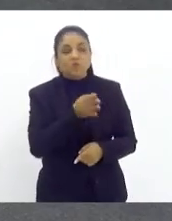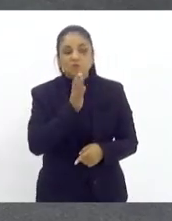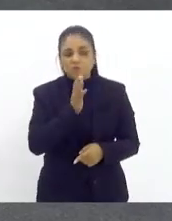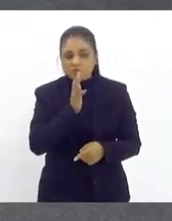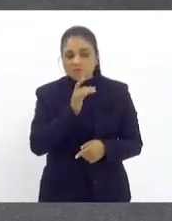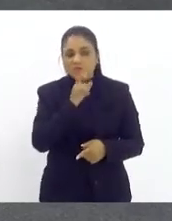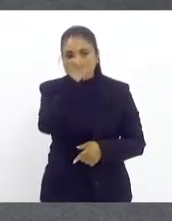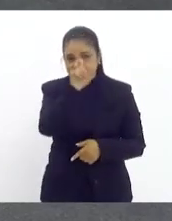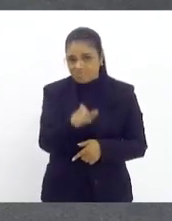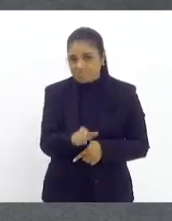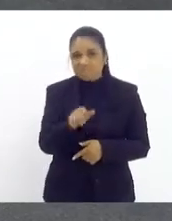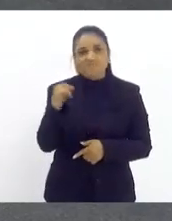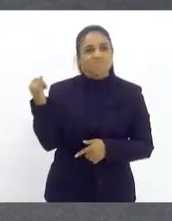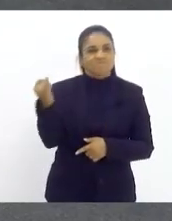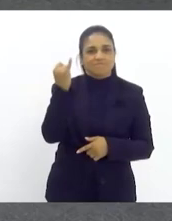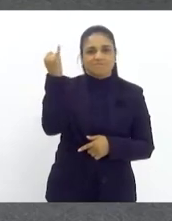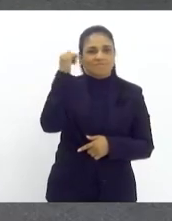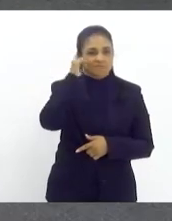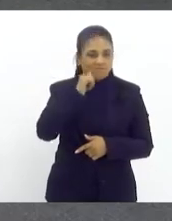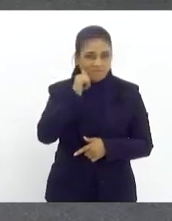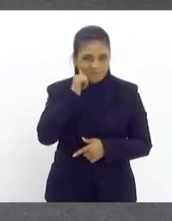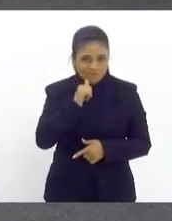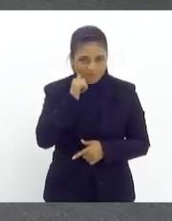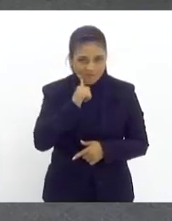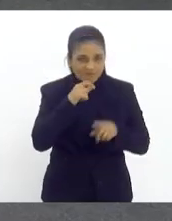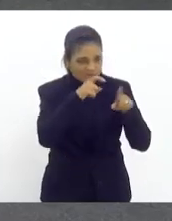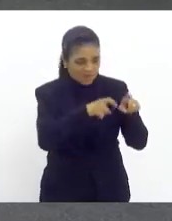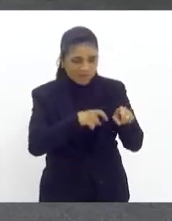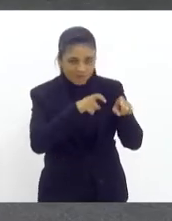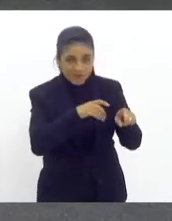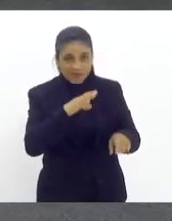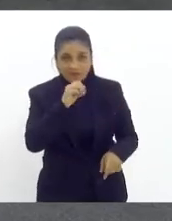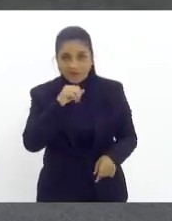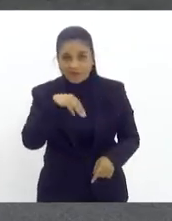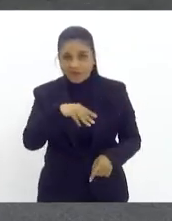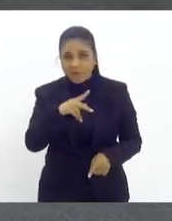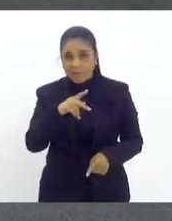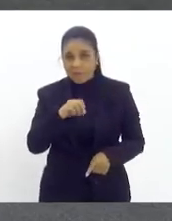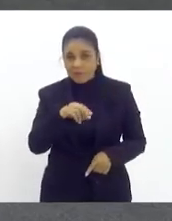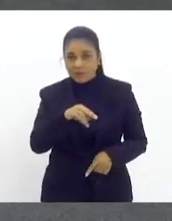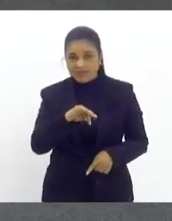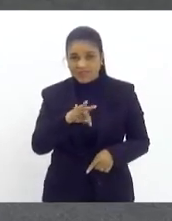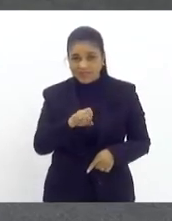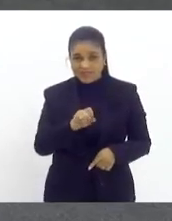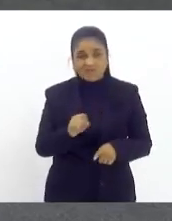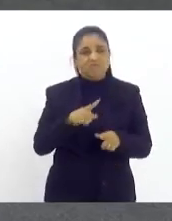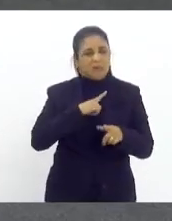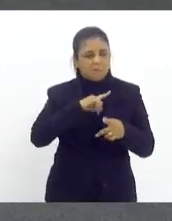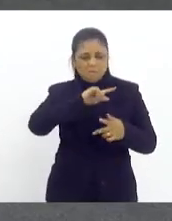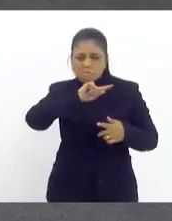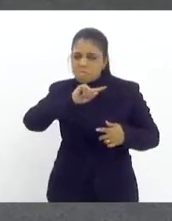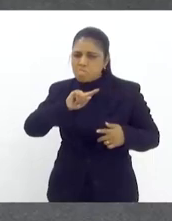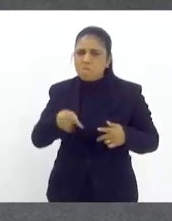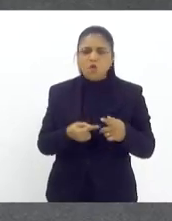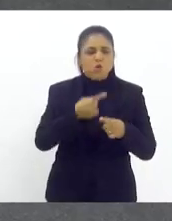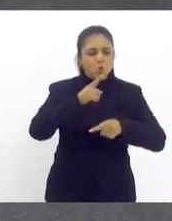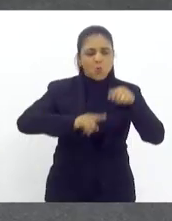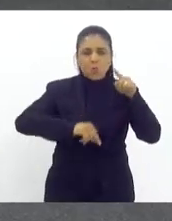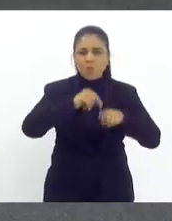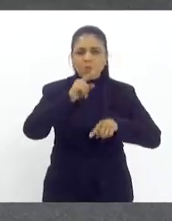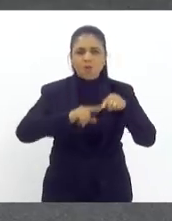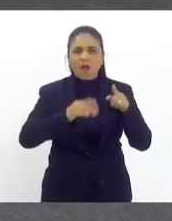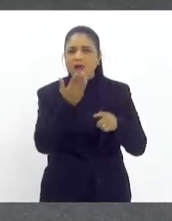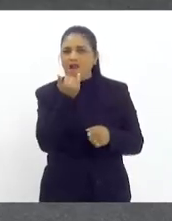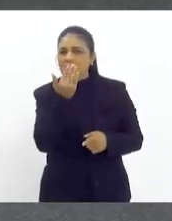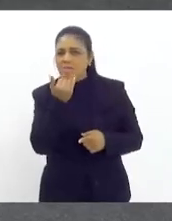porque nós vamos ter ali já estamos tendo não é mais de mil tipos de alimentos diferentes ou seja